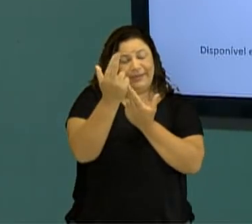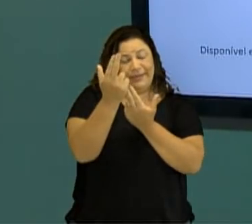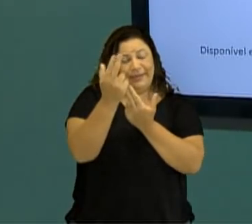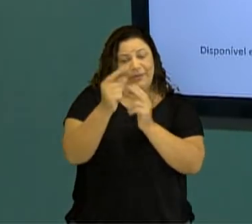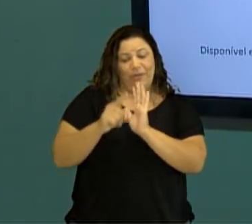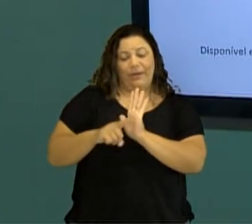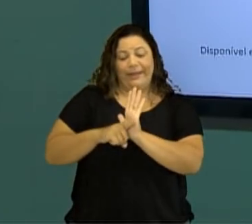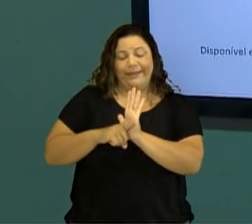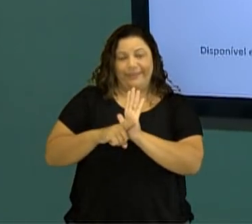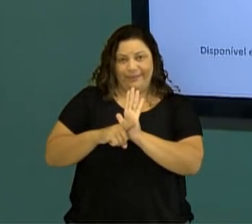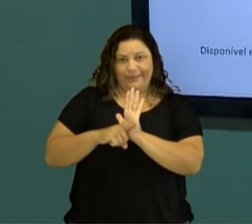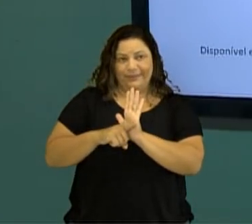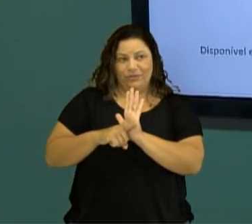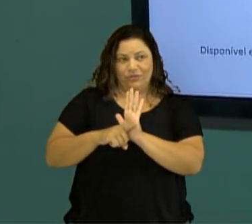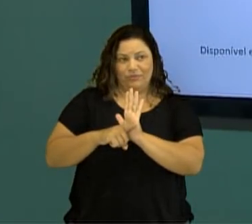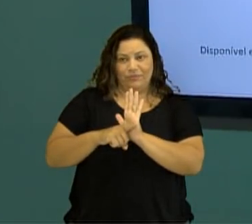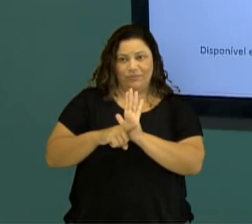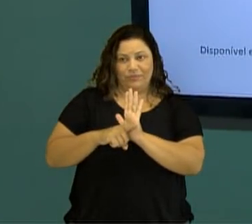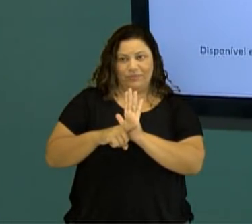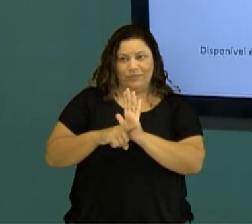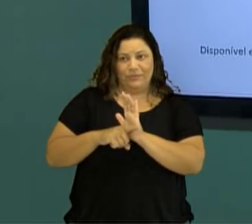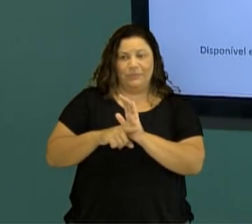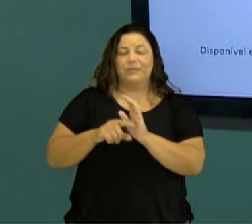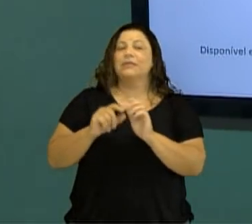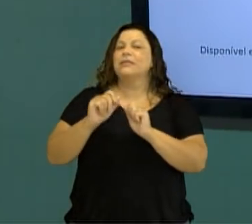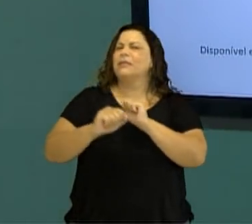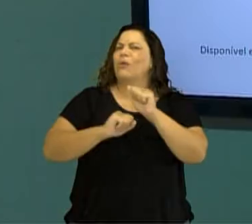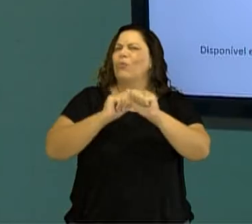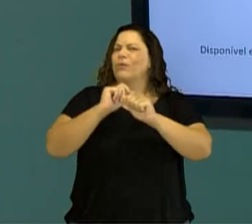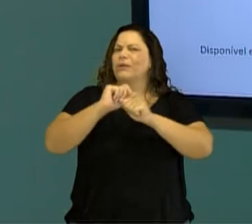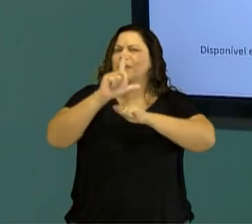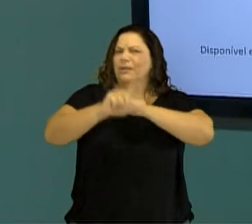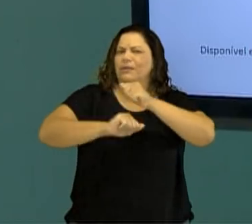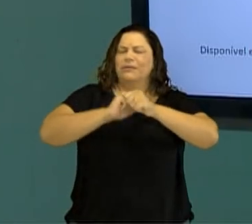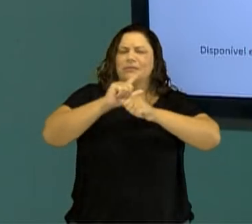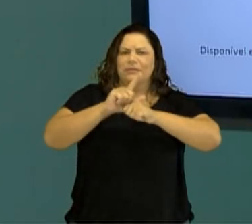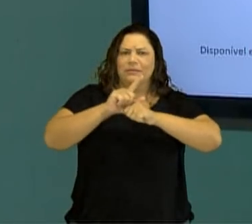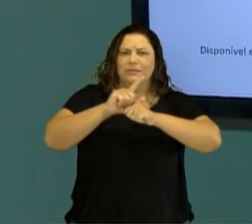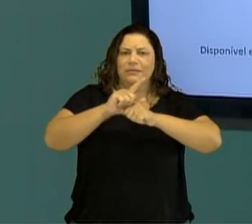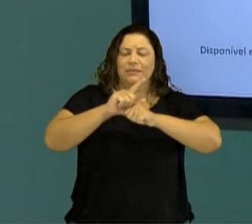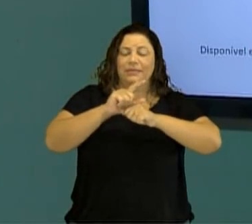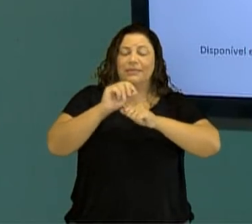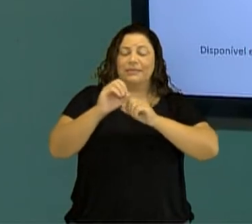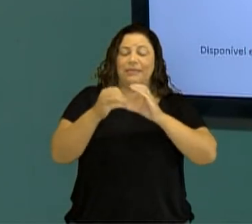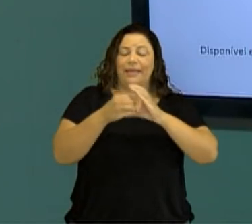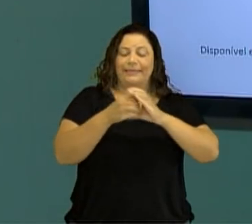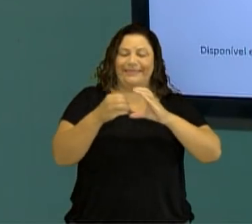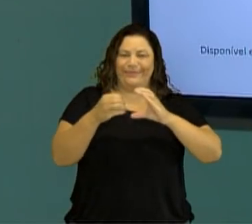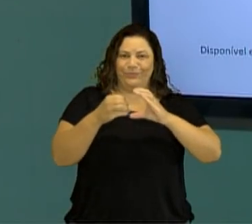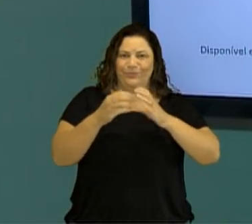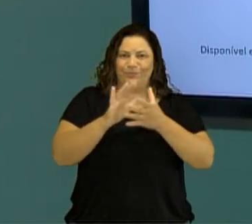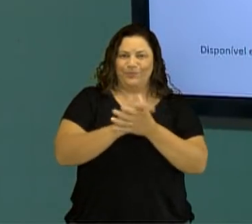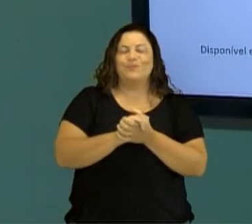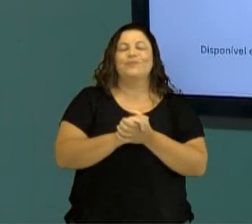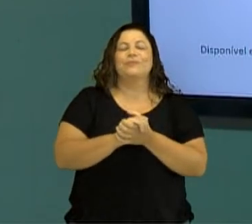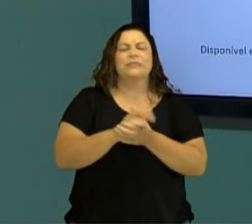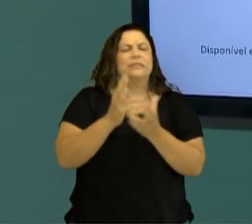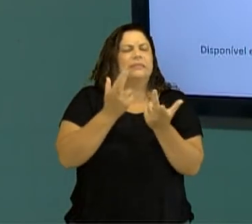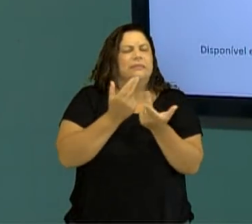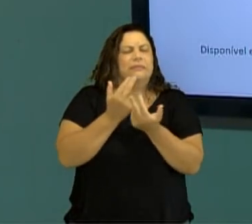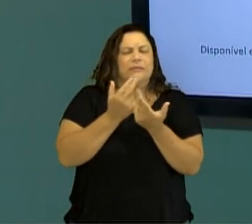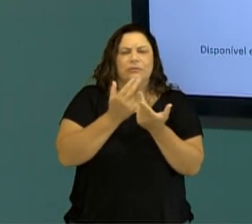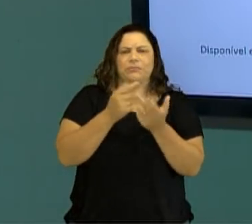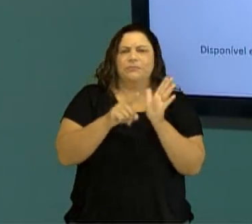negativa. Este átomo está em equilíbrio, está neutro. Então, a carga positiva é igual à carga negativa, ou